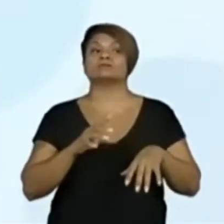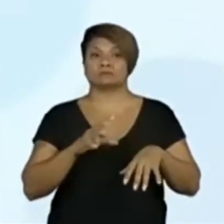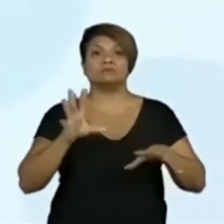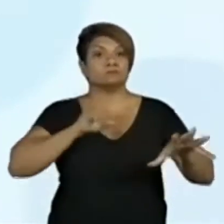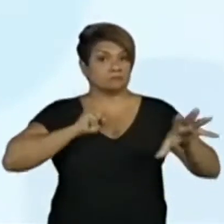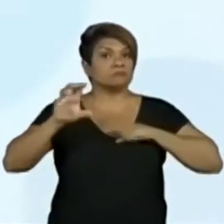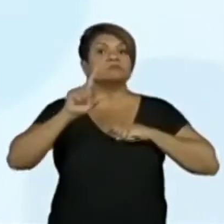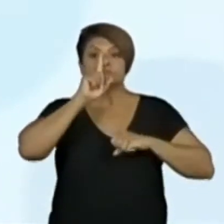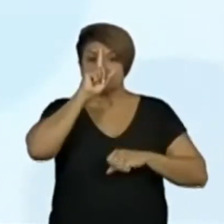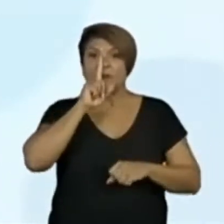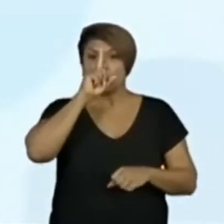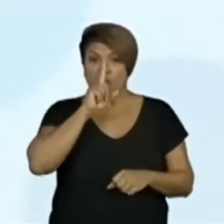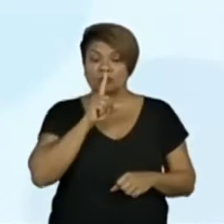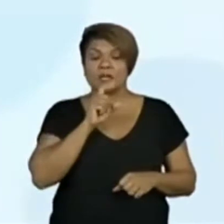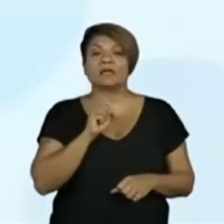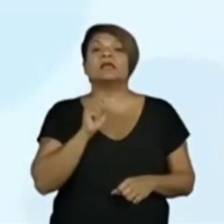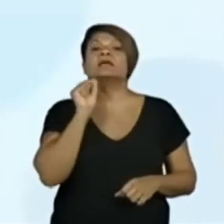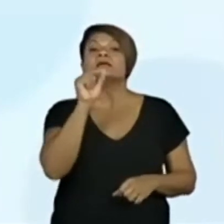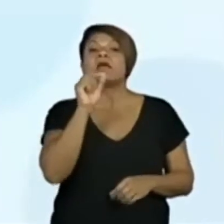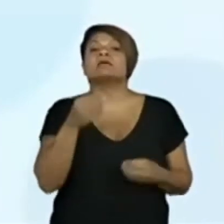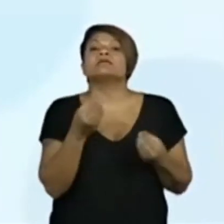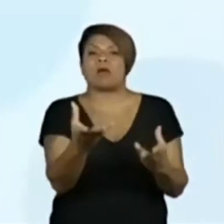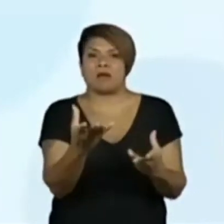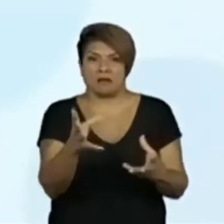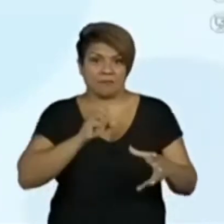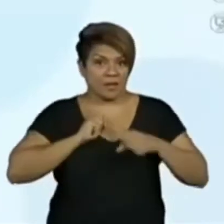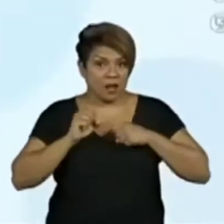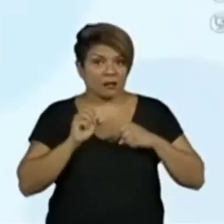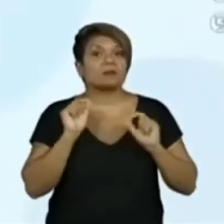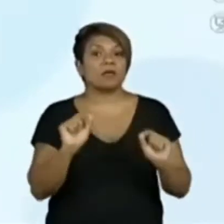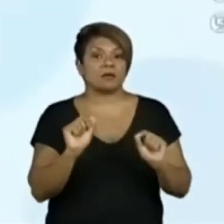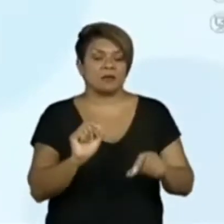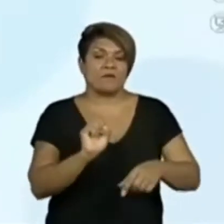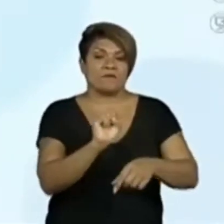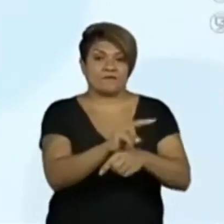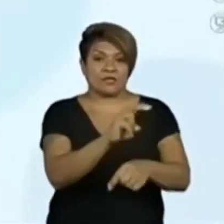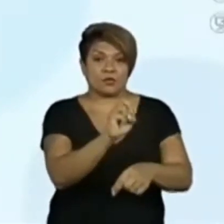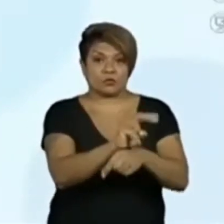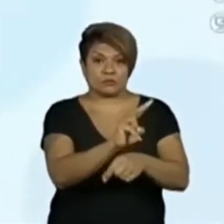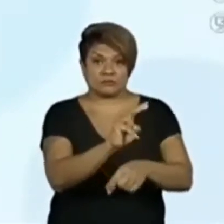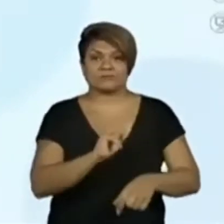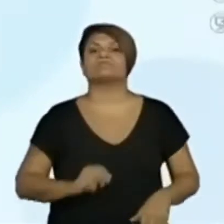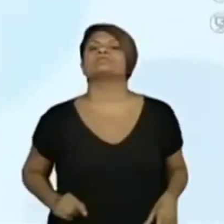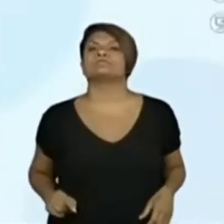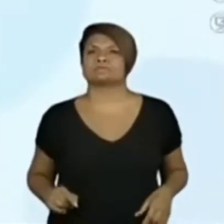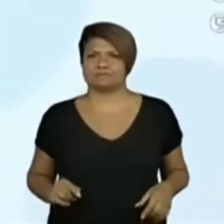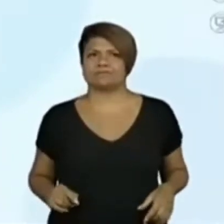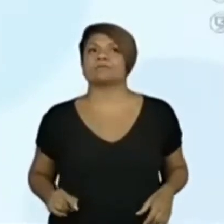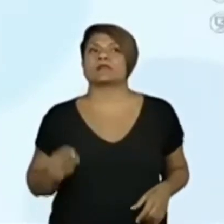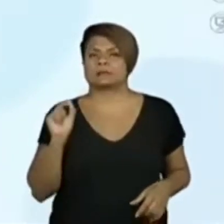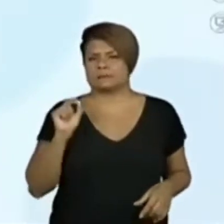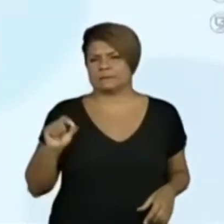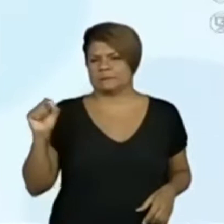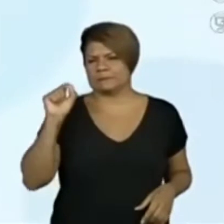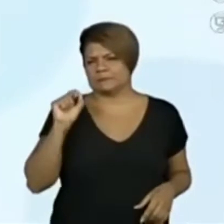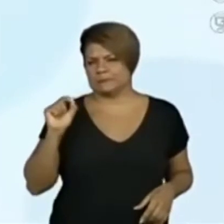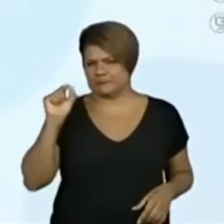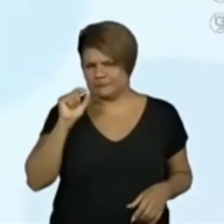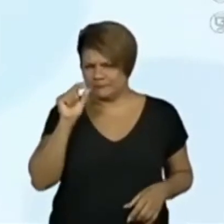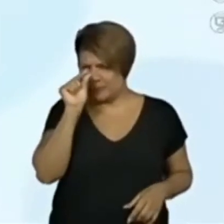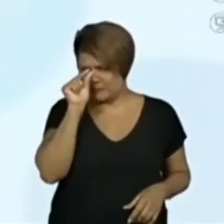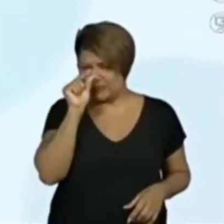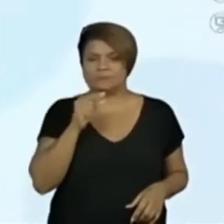contagiosa provocada por vírus. Então, eu vou destacar, provocada por um micro-organismo aí,